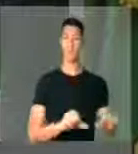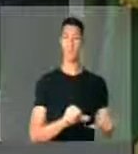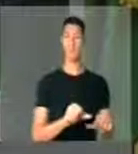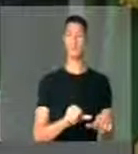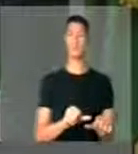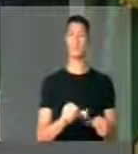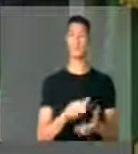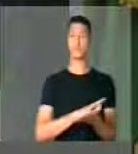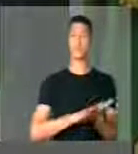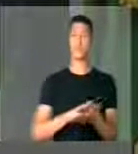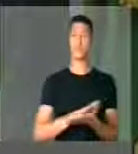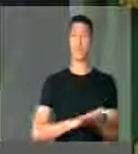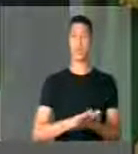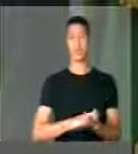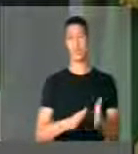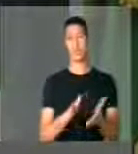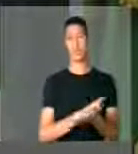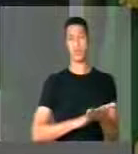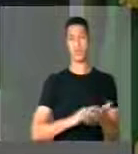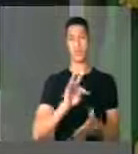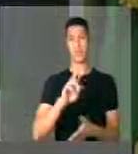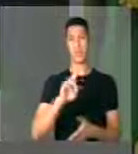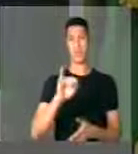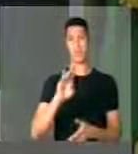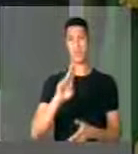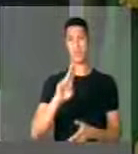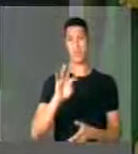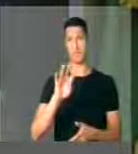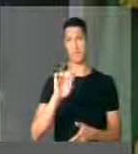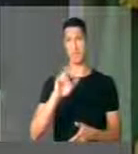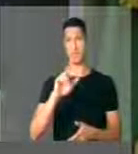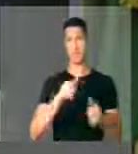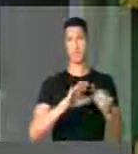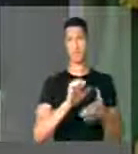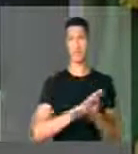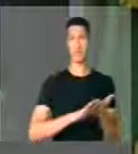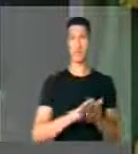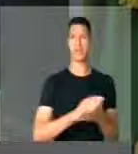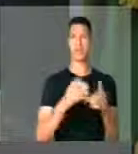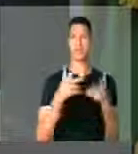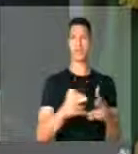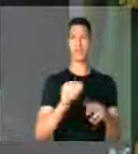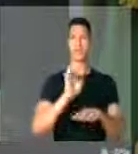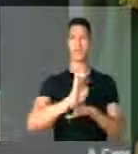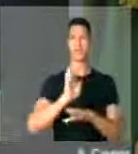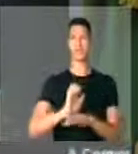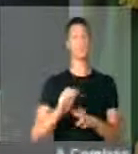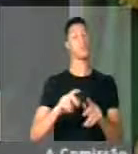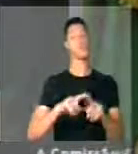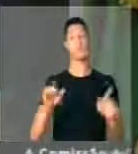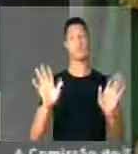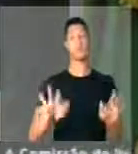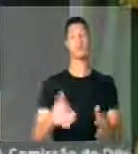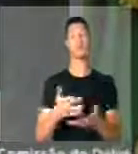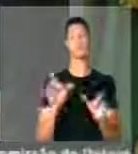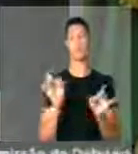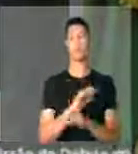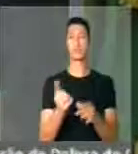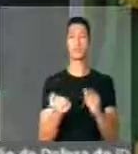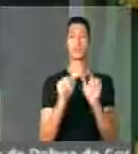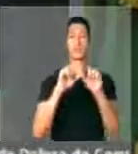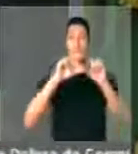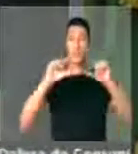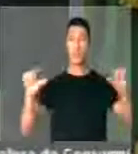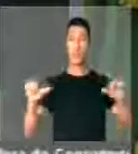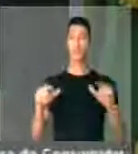não ficará nenhuma compensação tributária, não ficará nada com o Estado do Rio Grande do Sul. Afinal, quero concluir com a